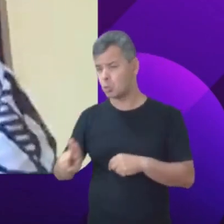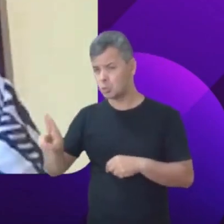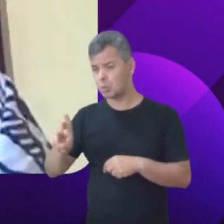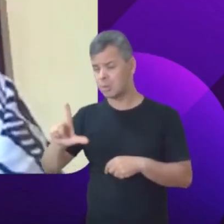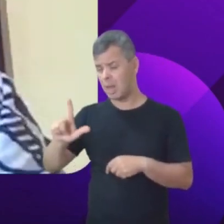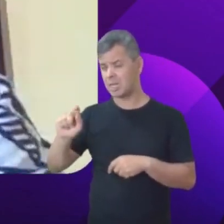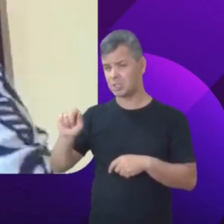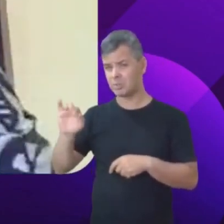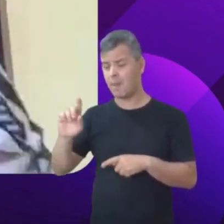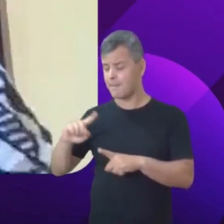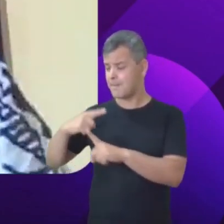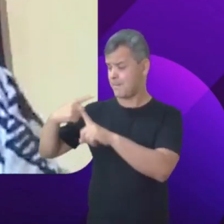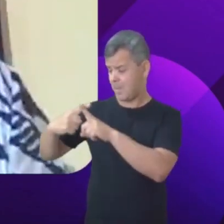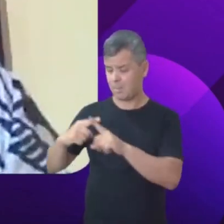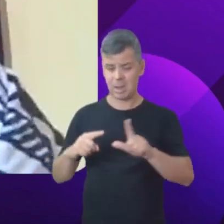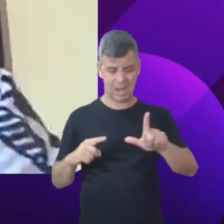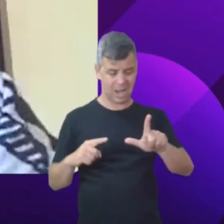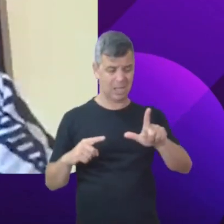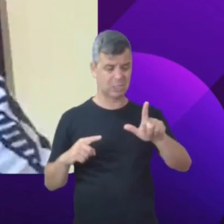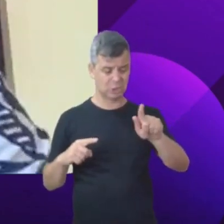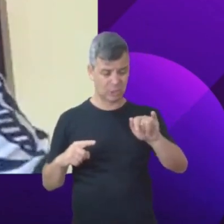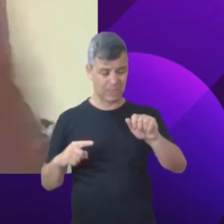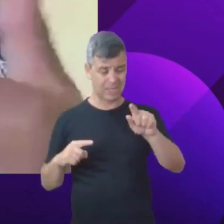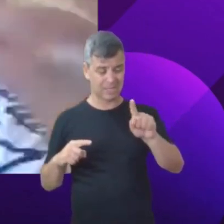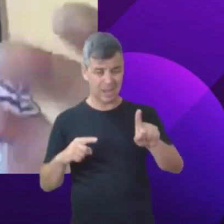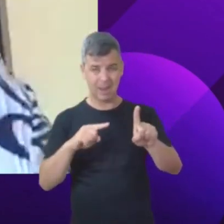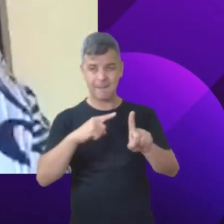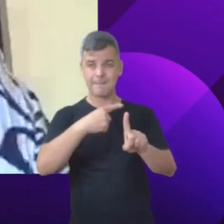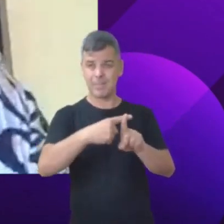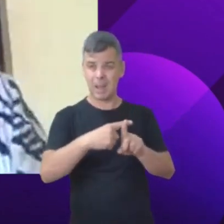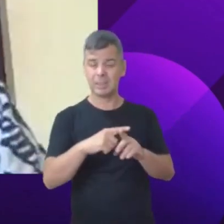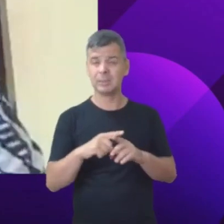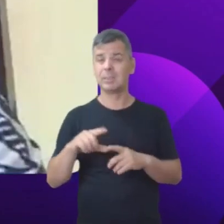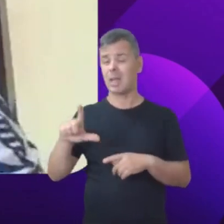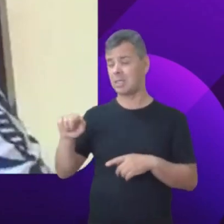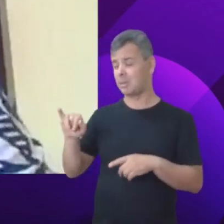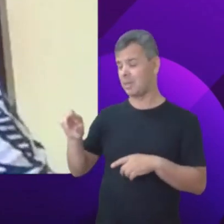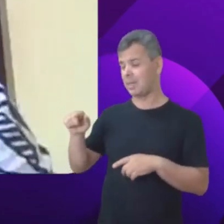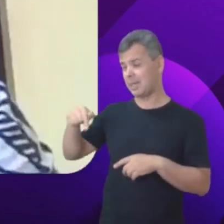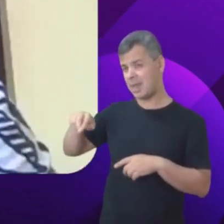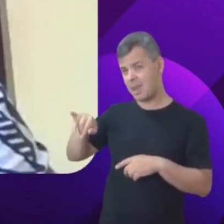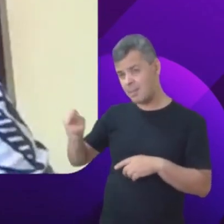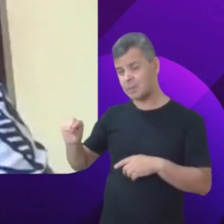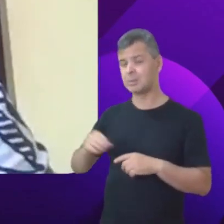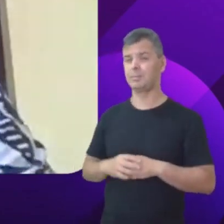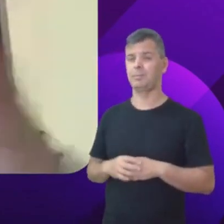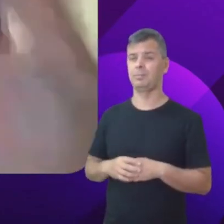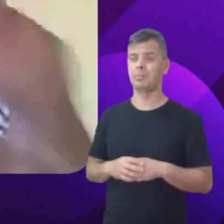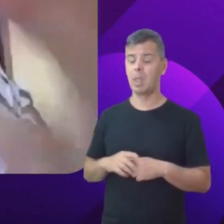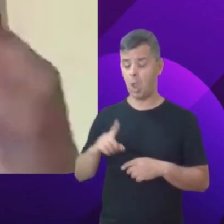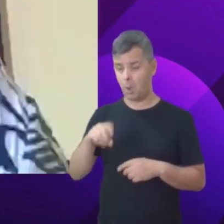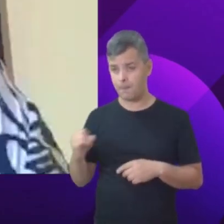LGBT+, você pode usar LGBTI+, você pode usar LGBTQIA+, então,